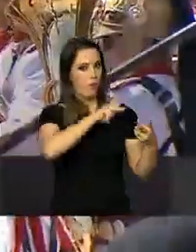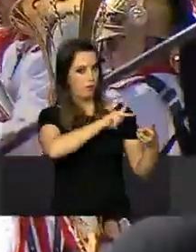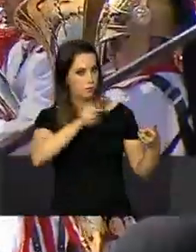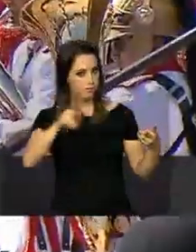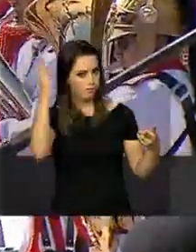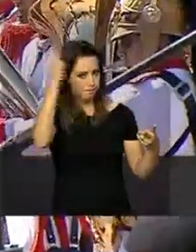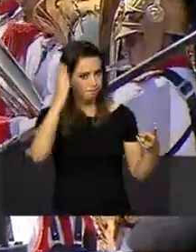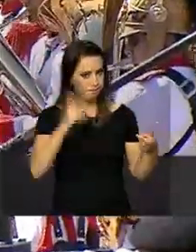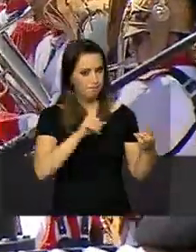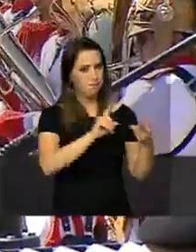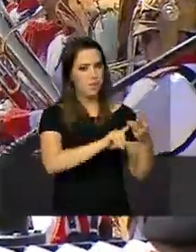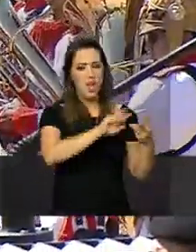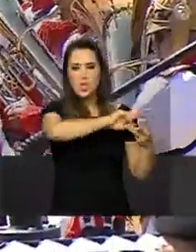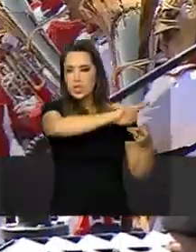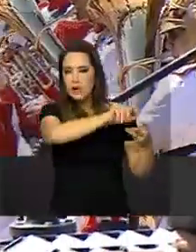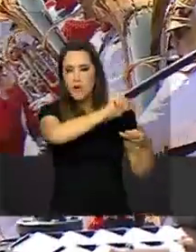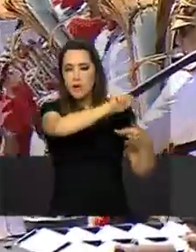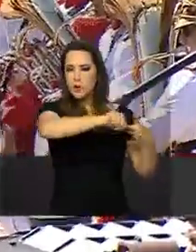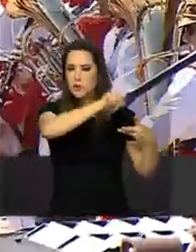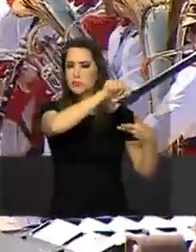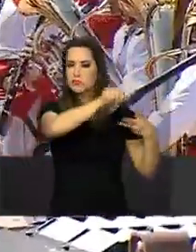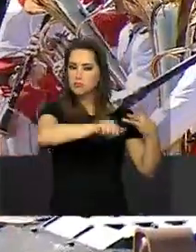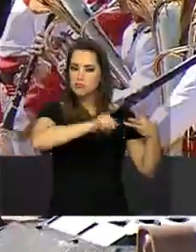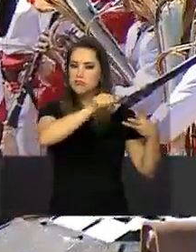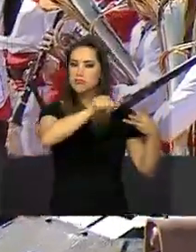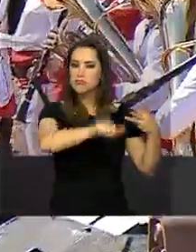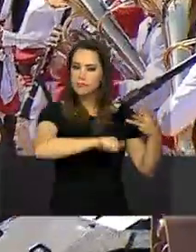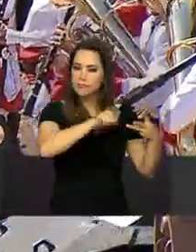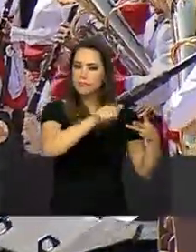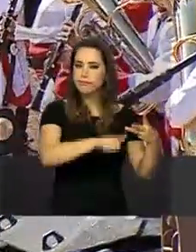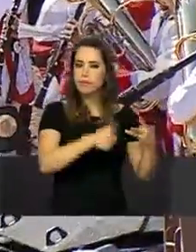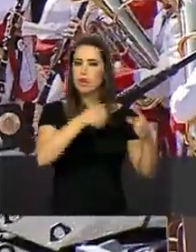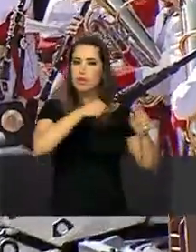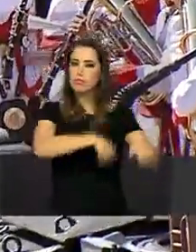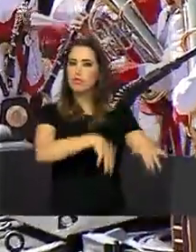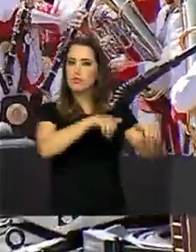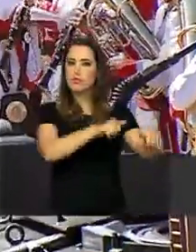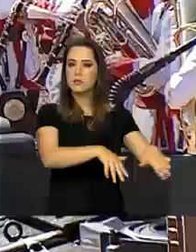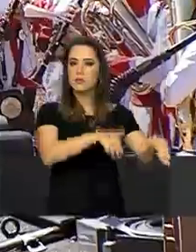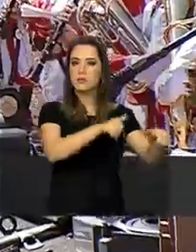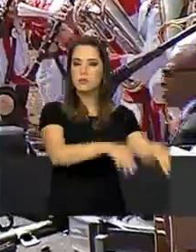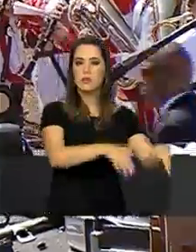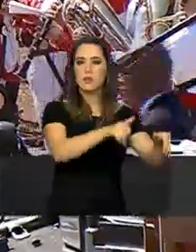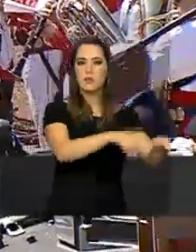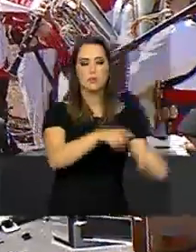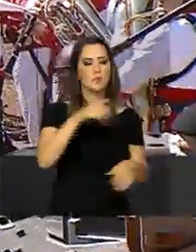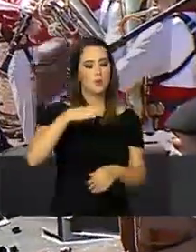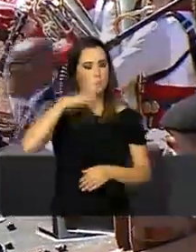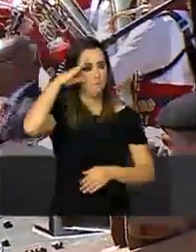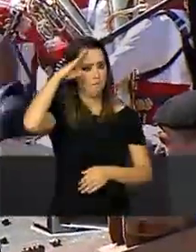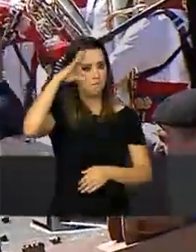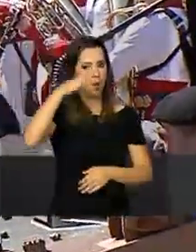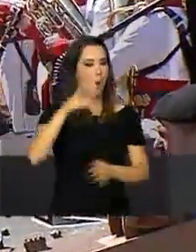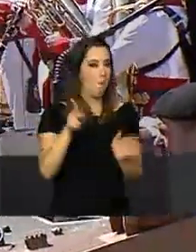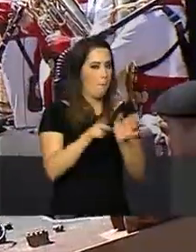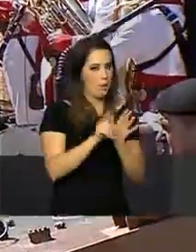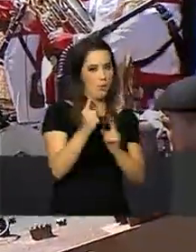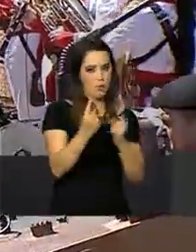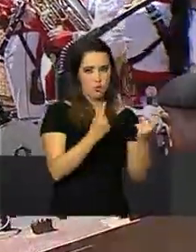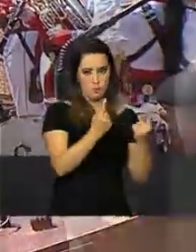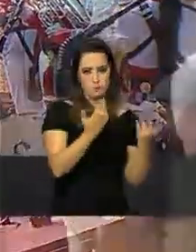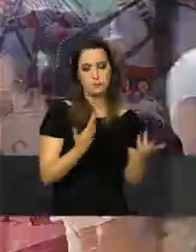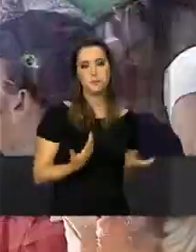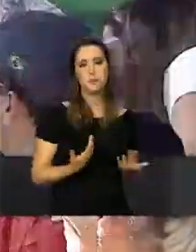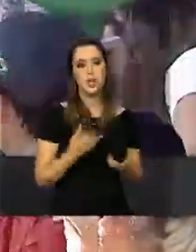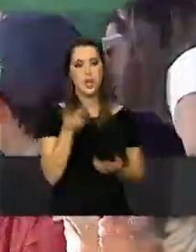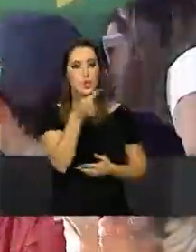Então, todos que passam por ali desfilam ao som uniforme daquela banda. Tá, né? As bandas